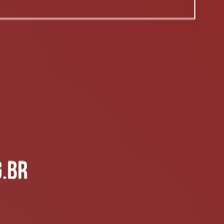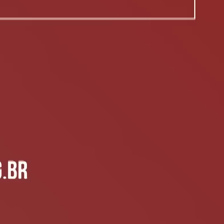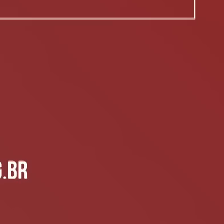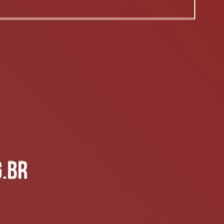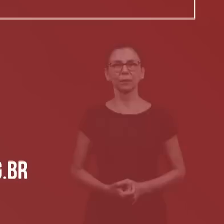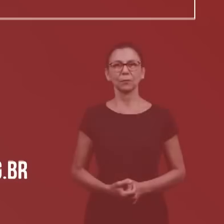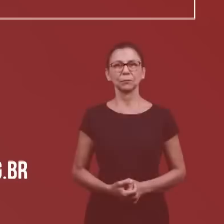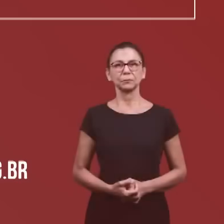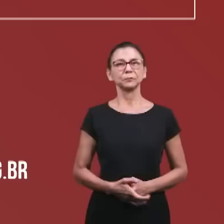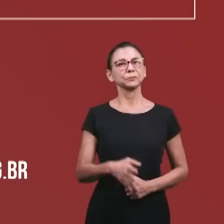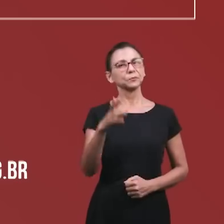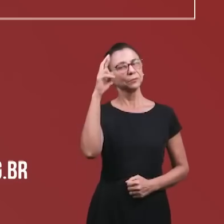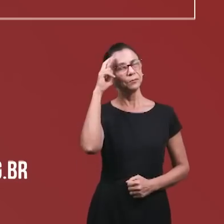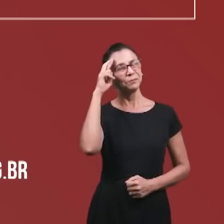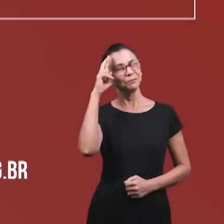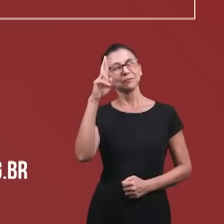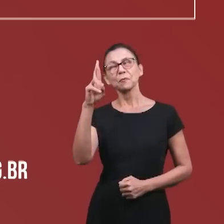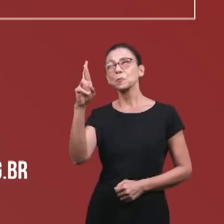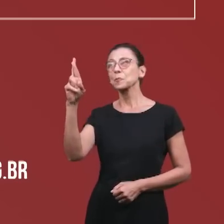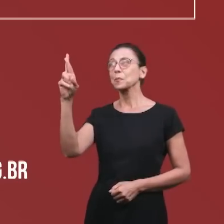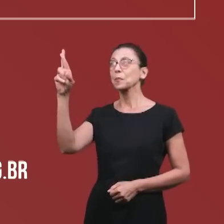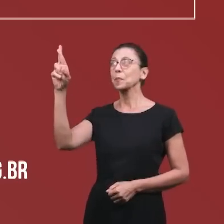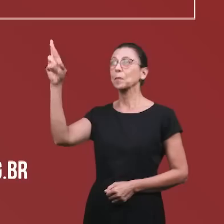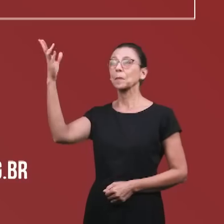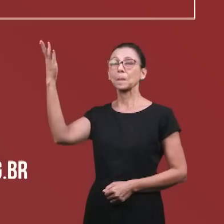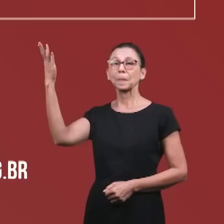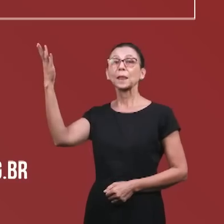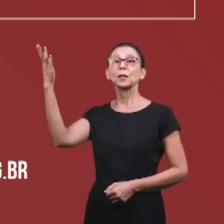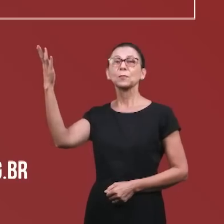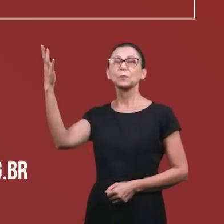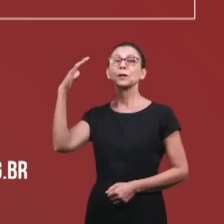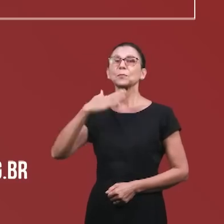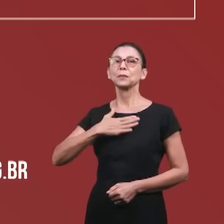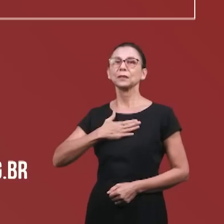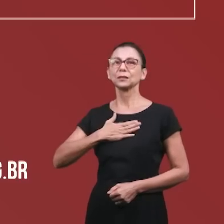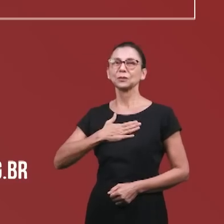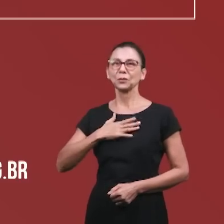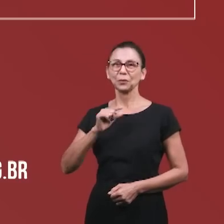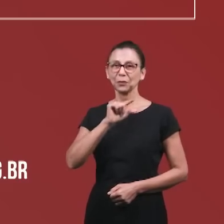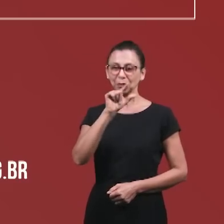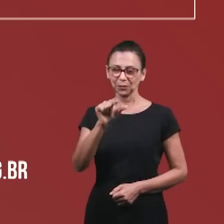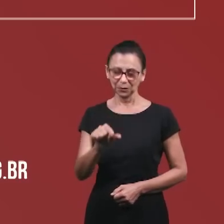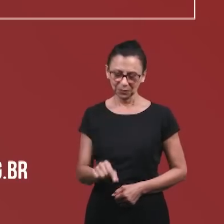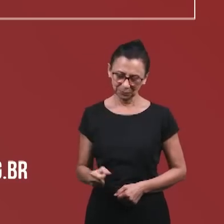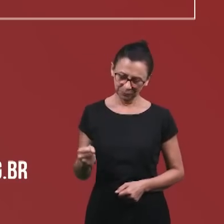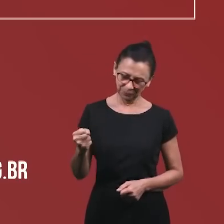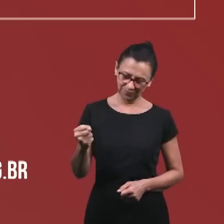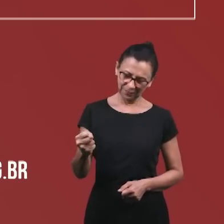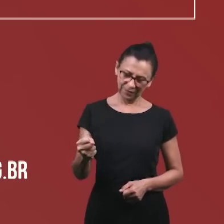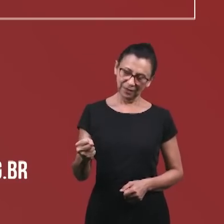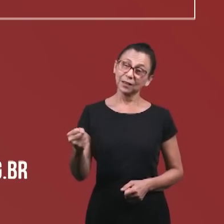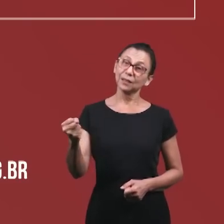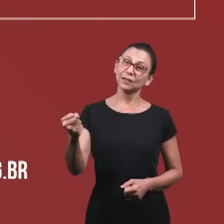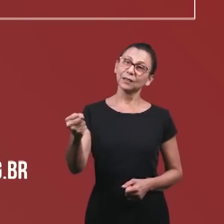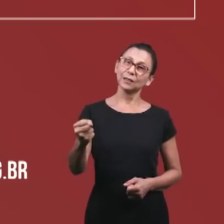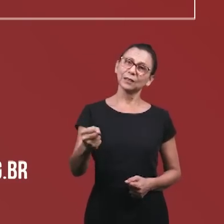ti, Jesus, Cordeiro eterno, confesso que és